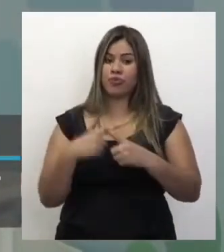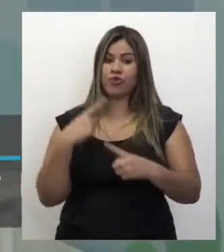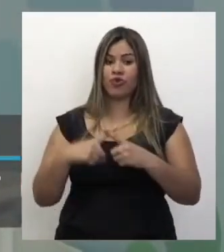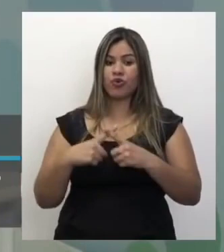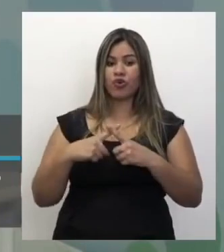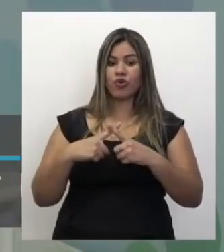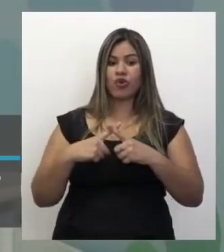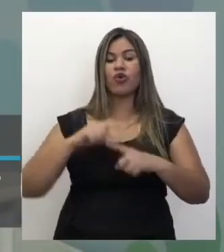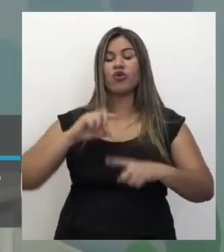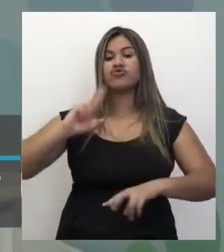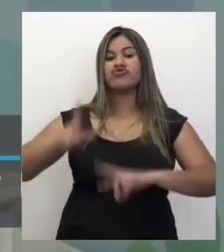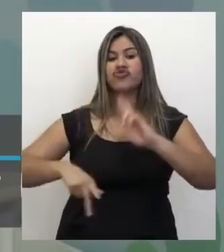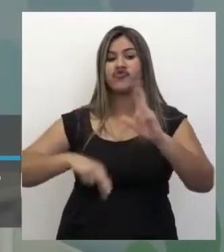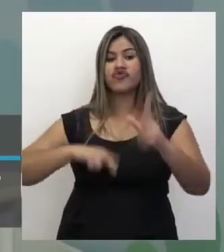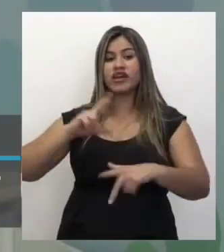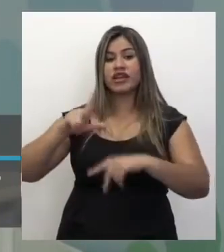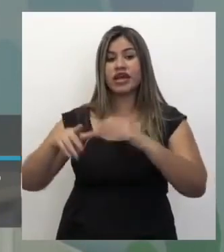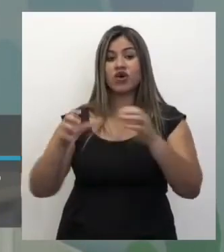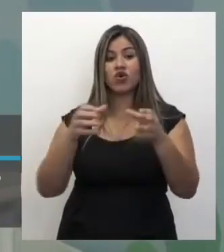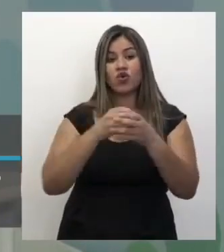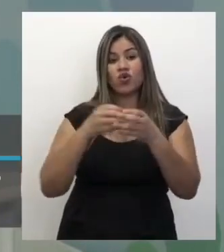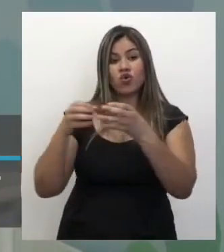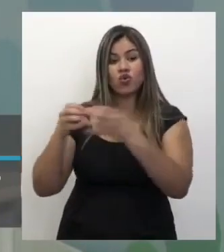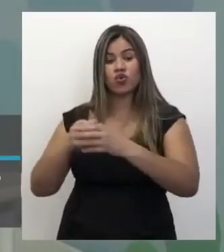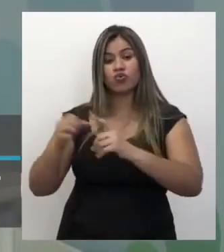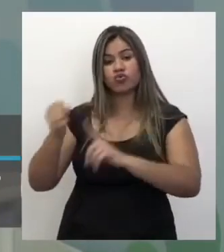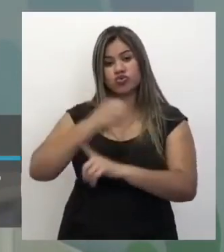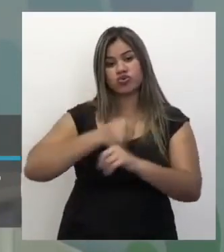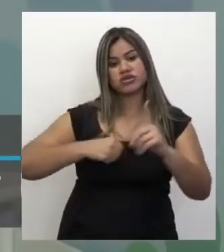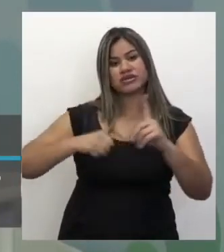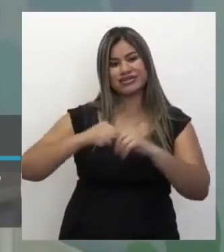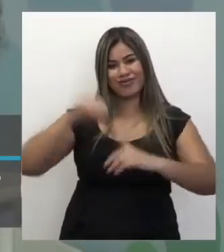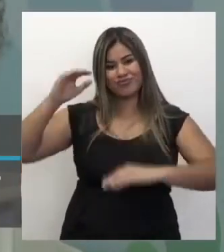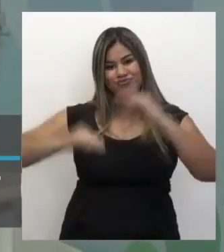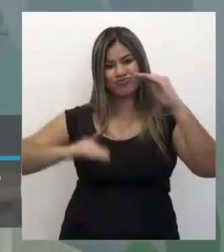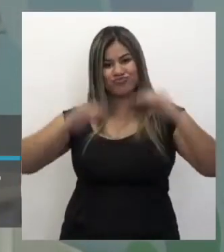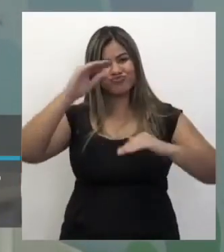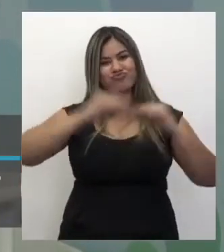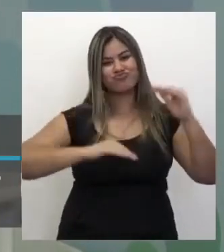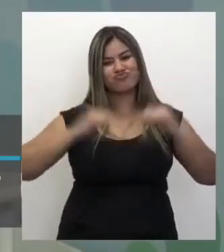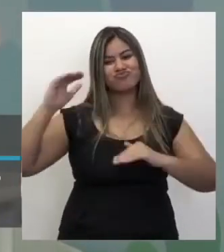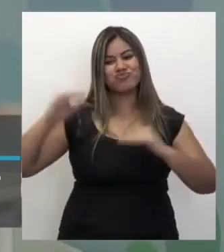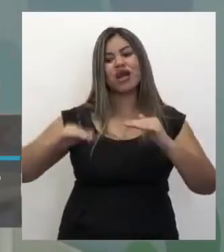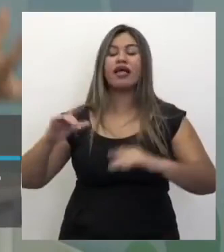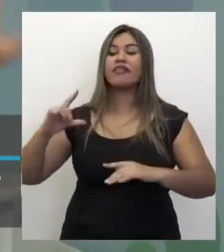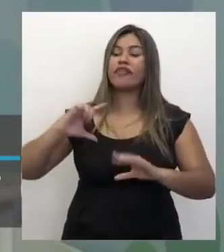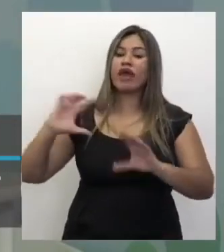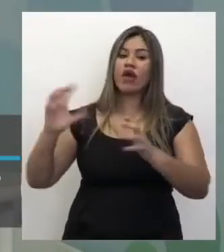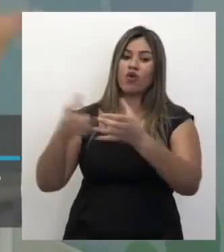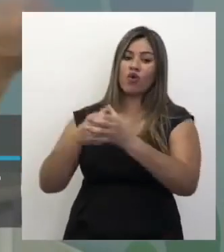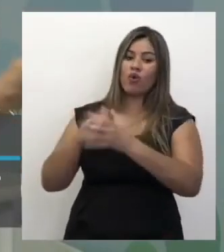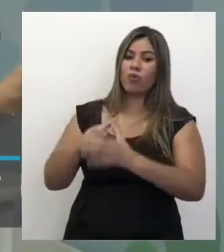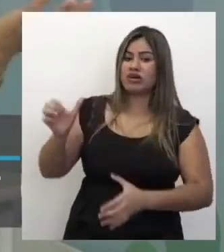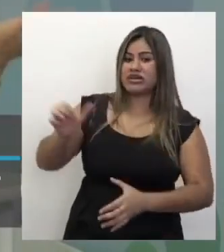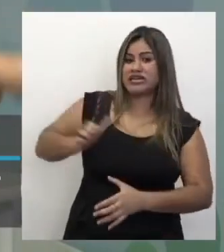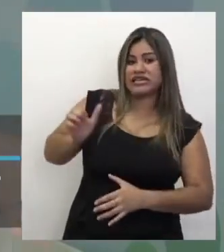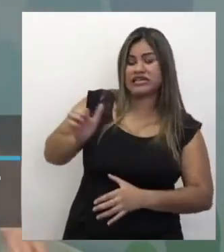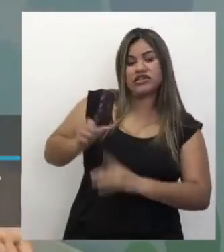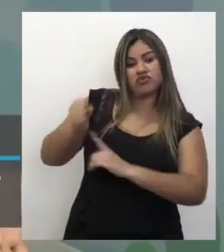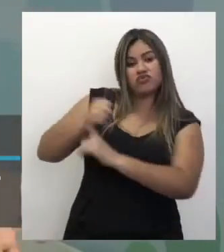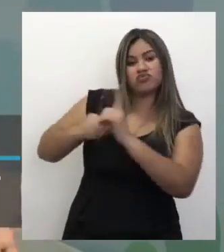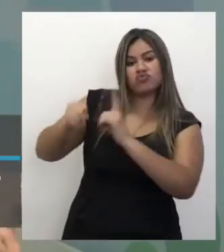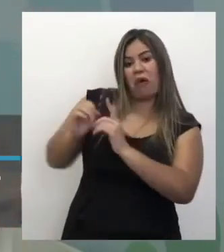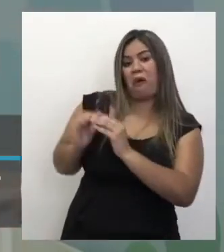das classes sociais. Então, assim, existe uma que recebe mais prestígio por conta de ter uma classe social